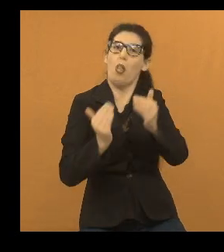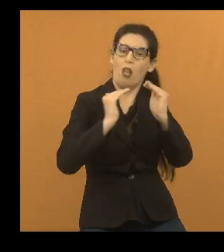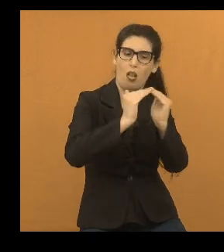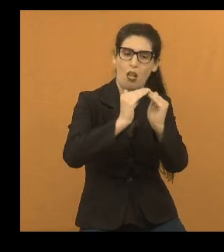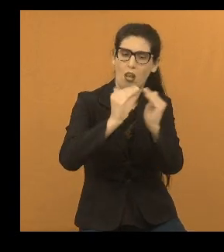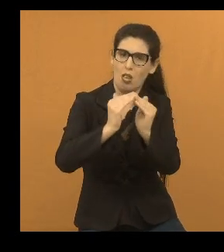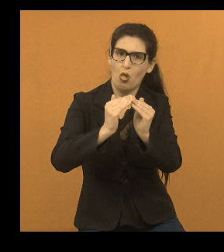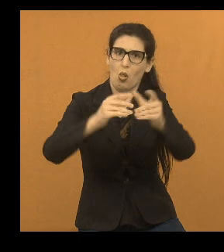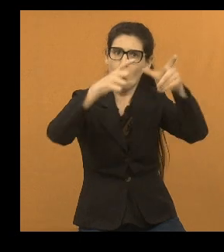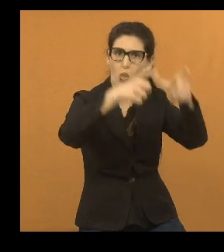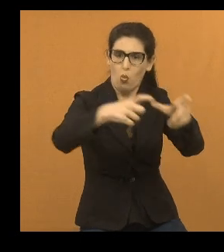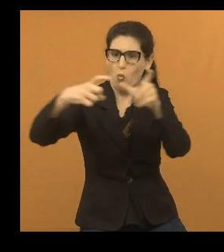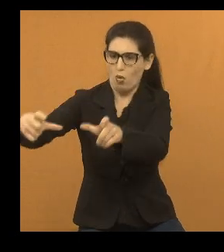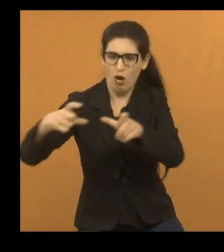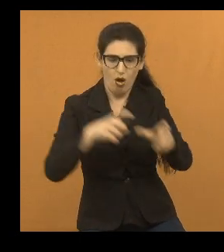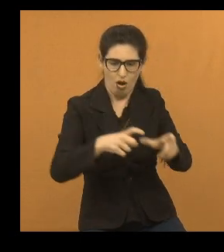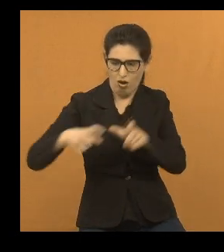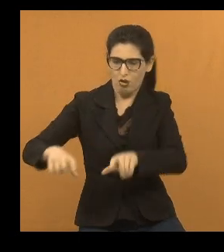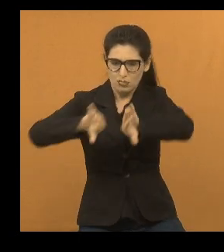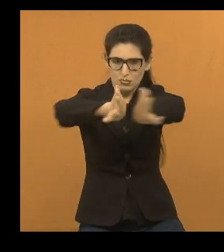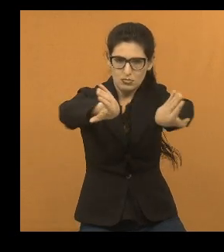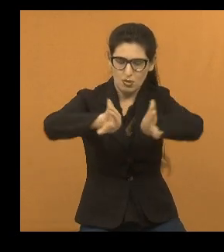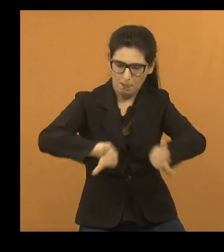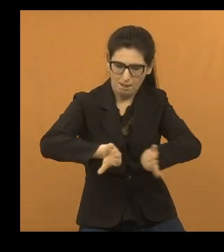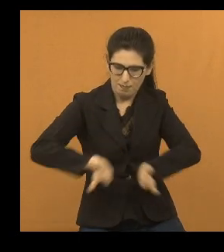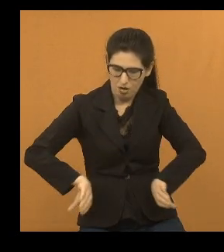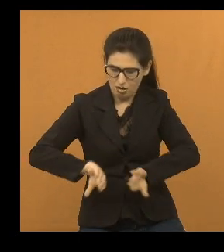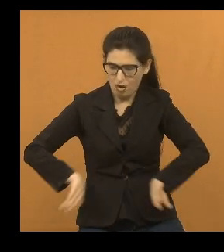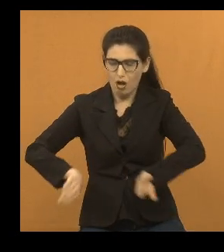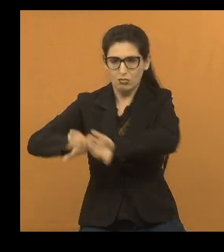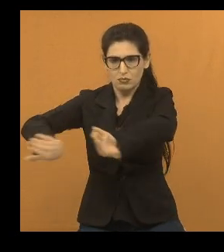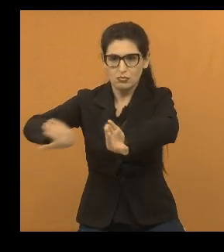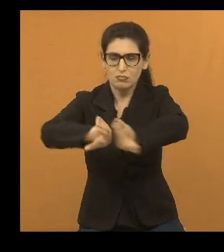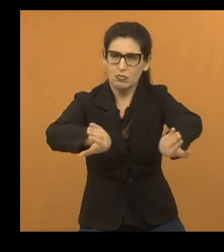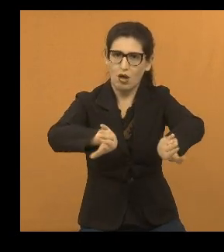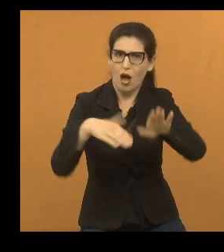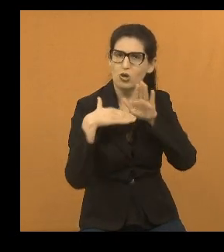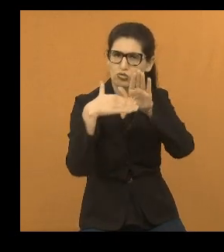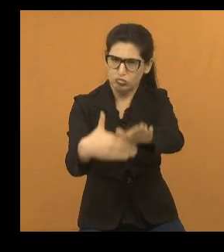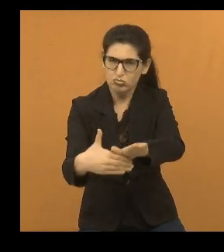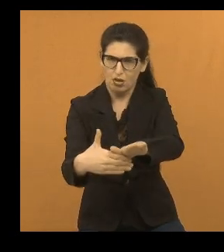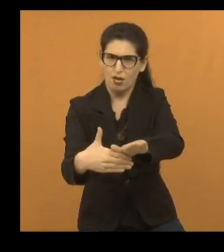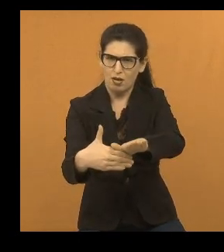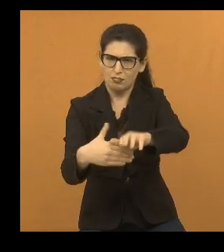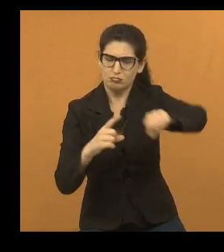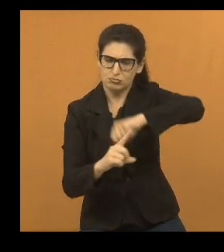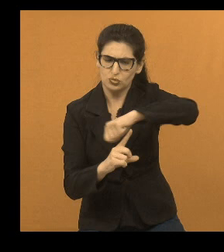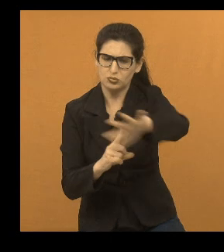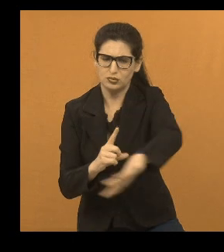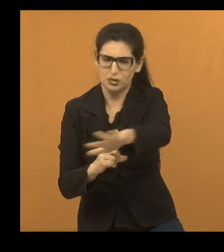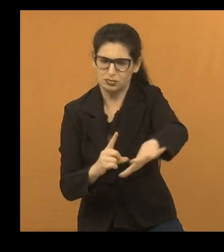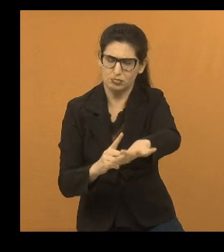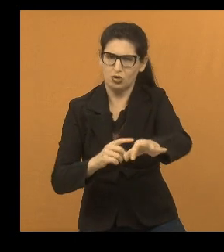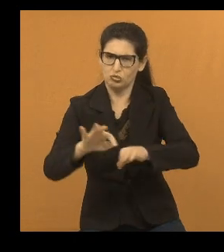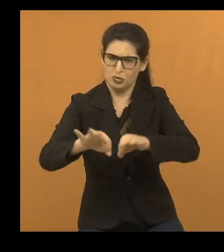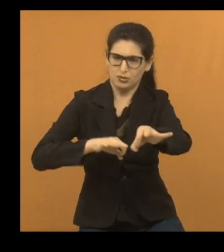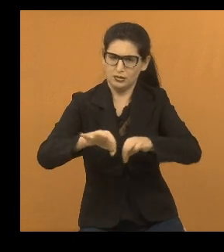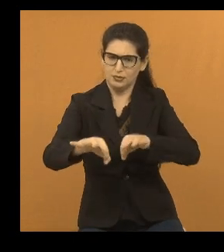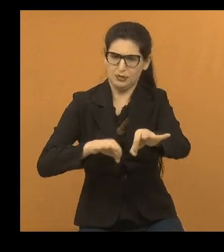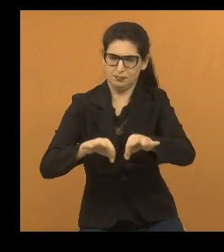para dar aquilo que a gente chama de garantir as funções sociais da cidade. Próximo, por favor.